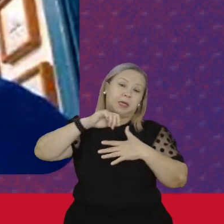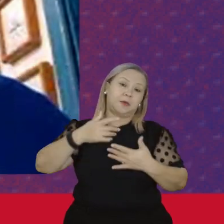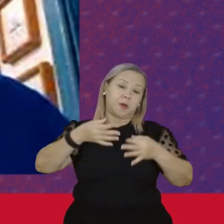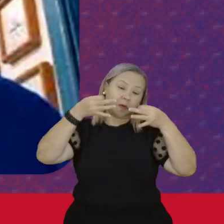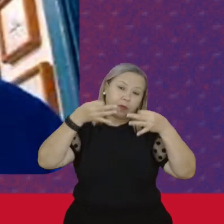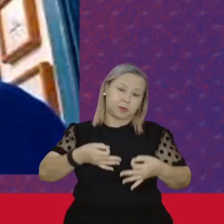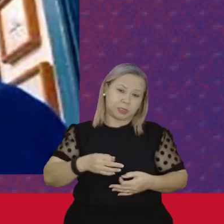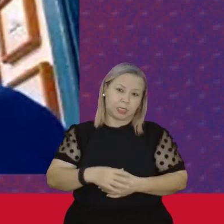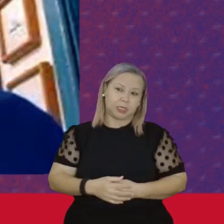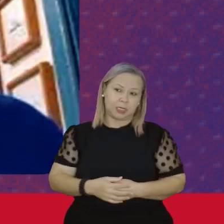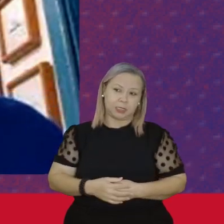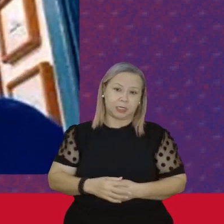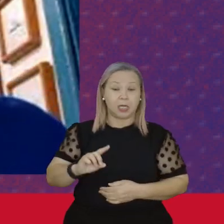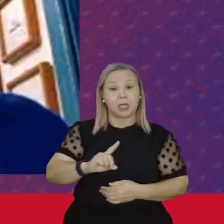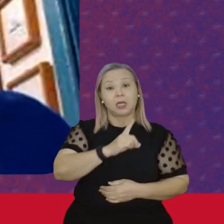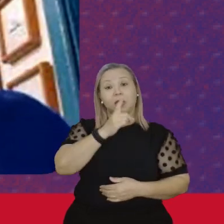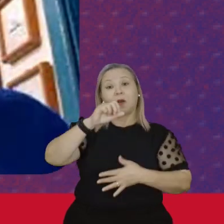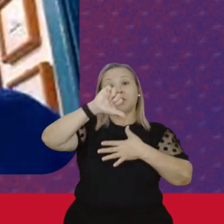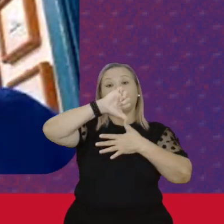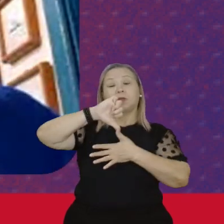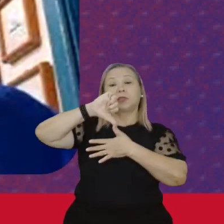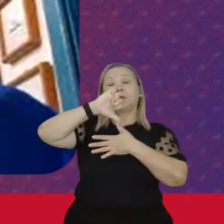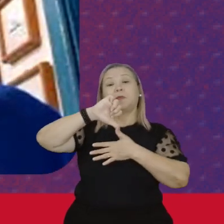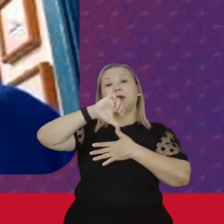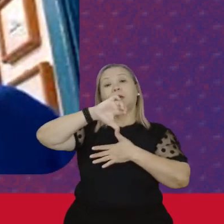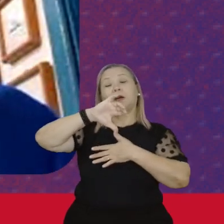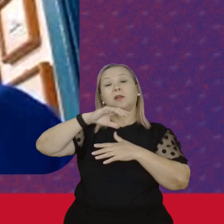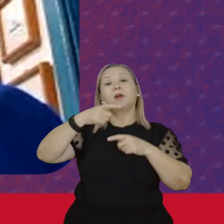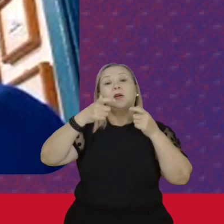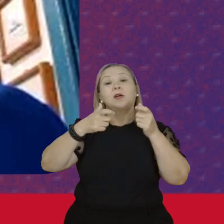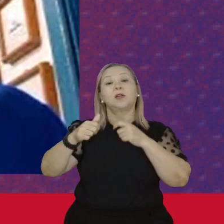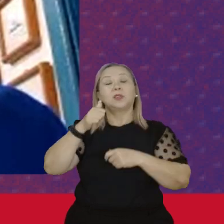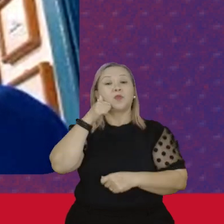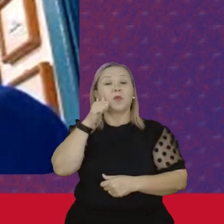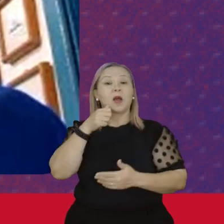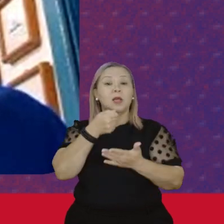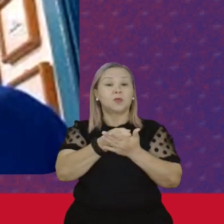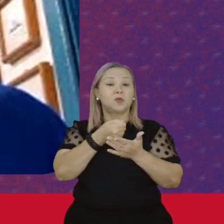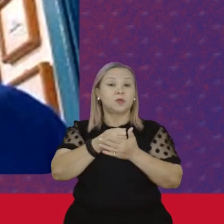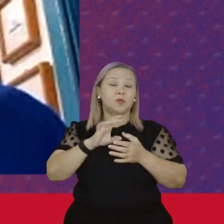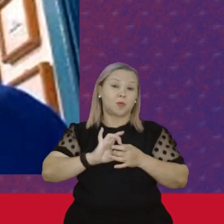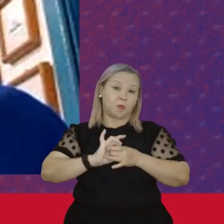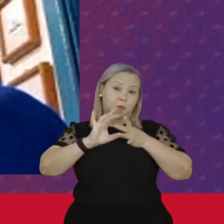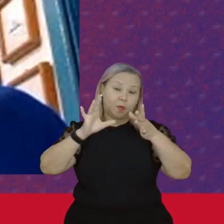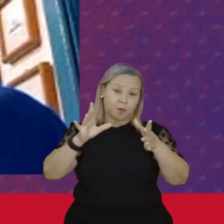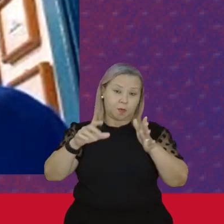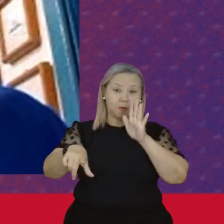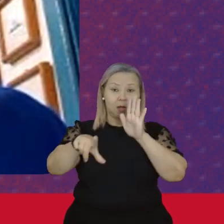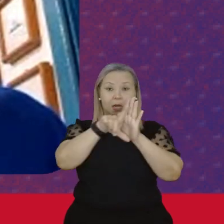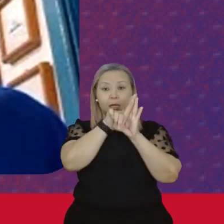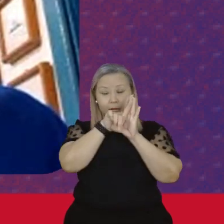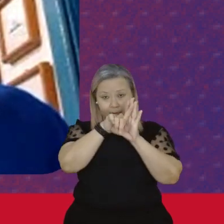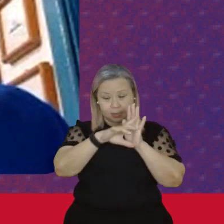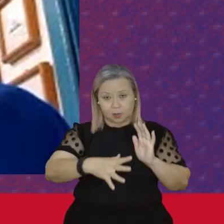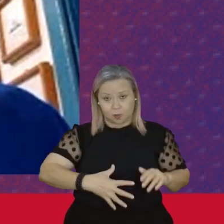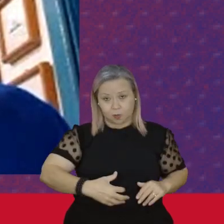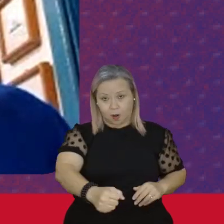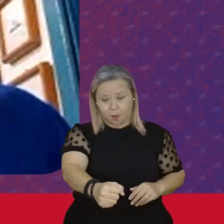que é um dia latino-americano, onde as mulheres lutam pela legalização do aborto em